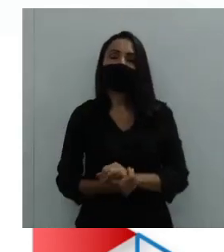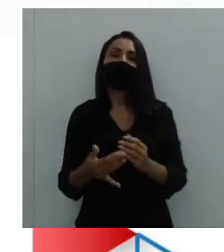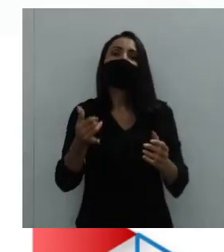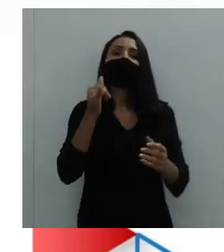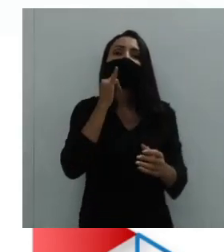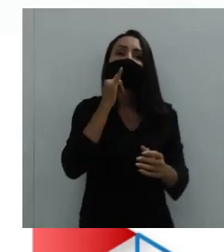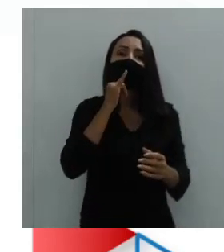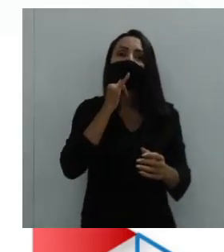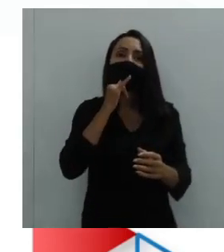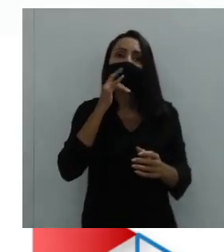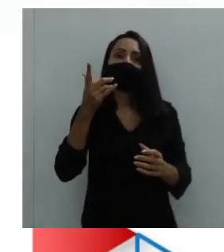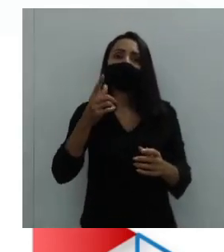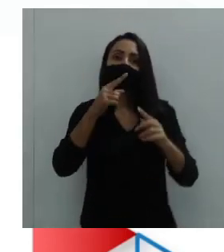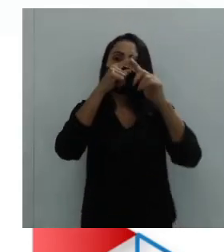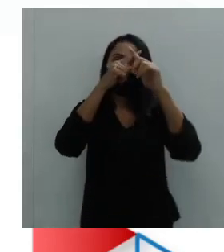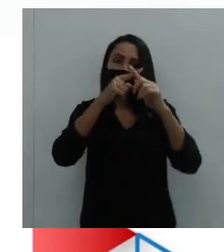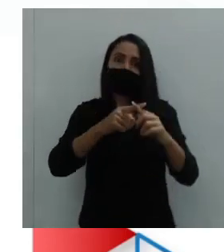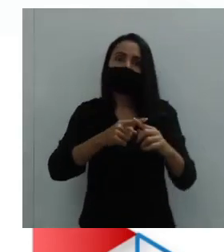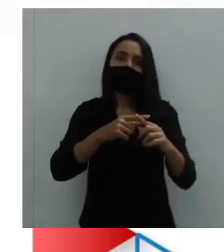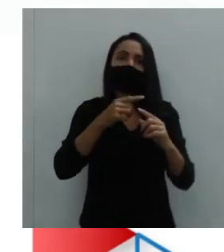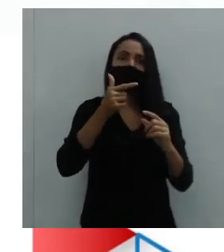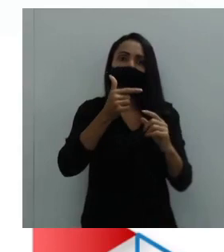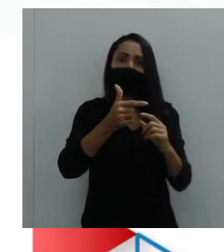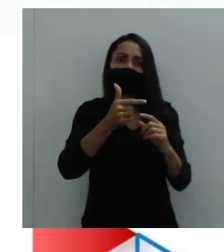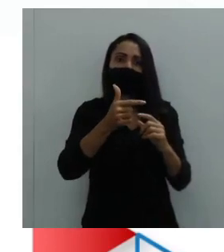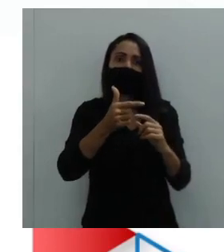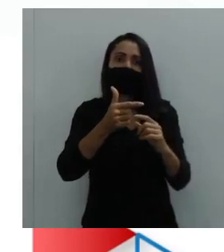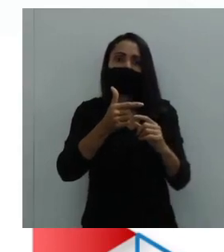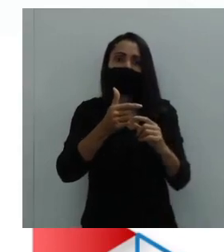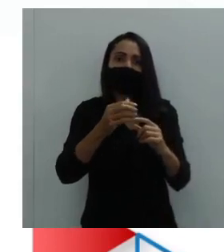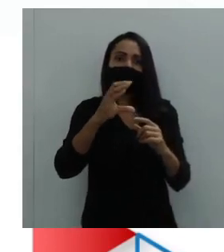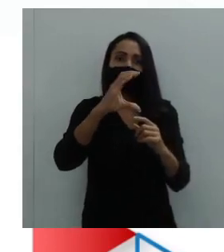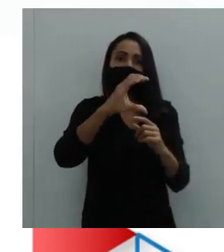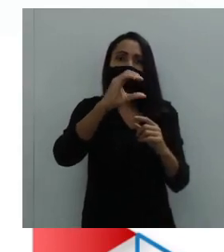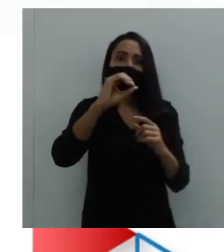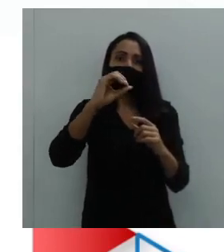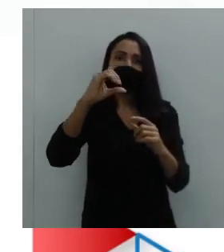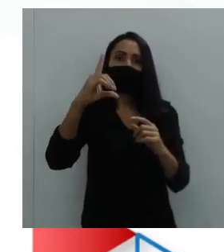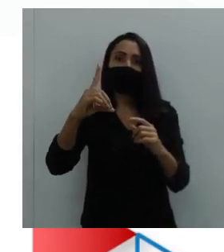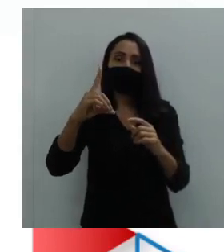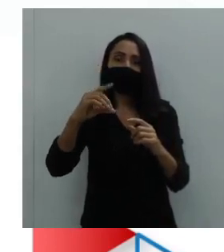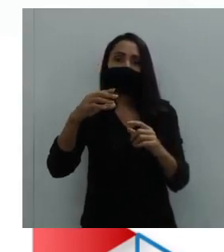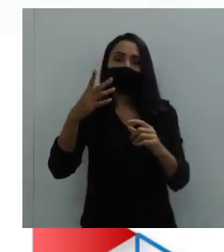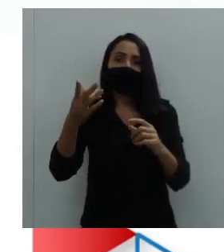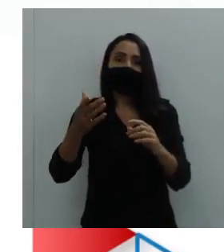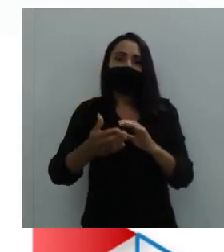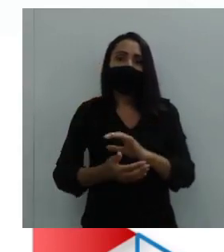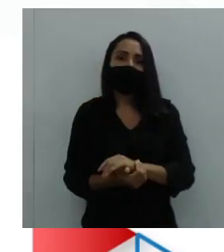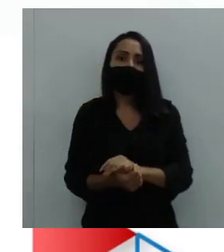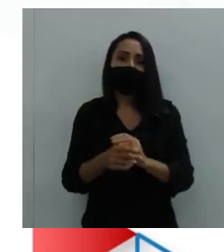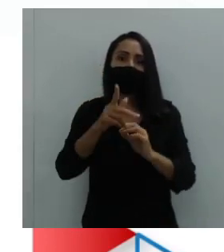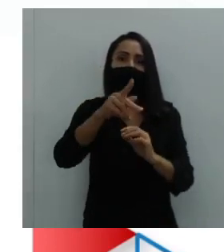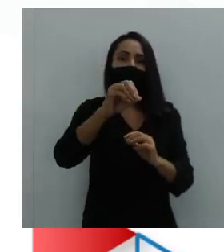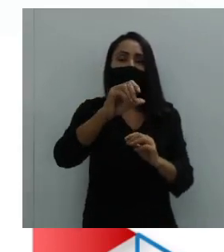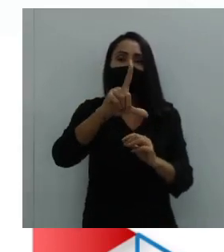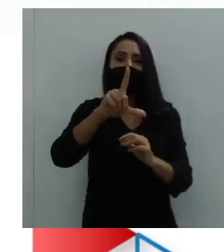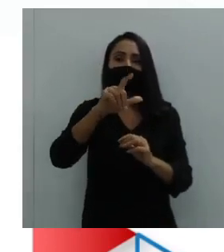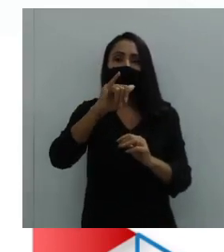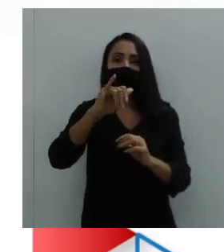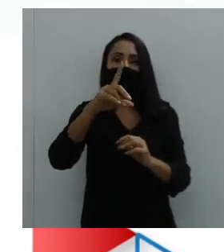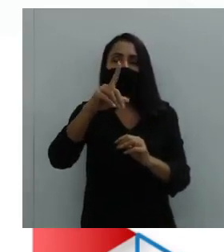exemplo, se a gente multiplicar por 2 as coordenadas do vértice do polígono A, esse que está aí, ó, o